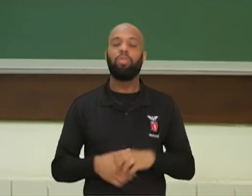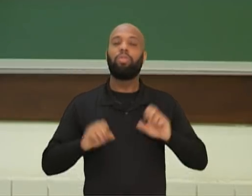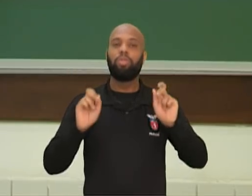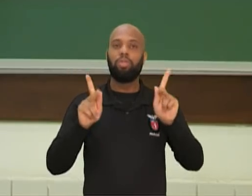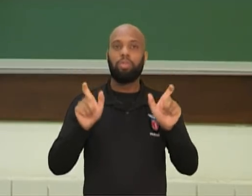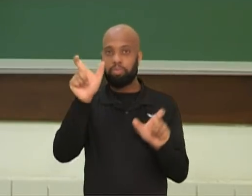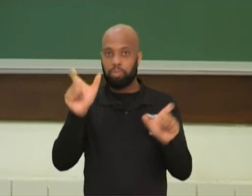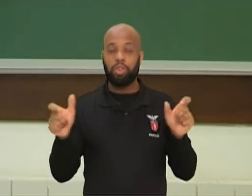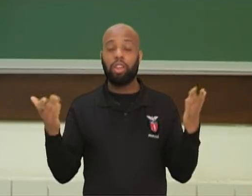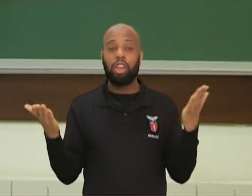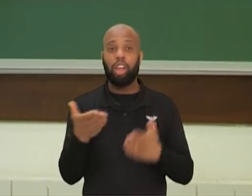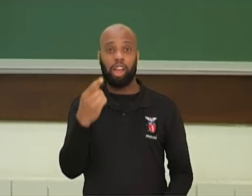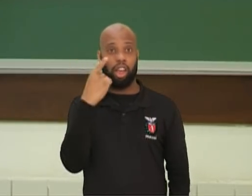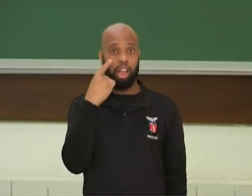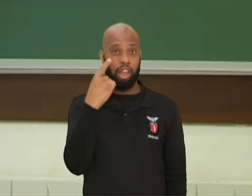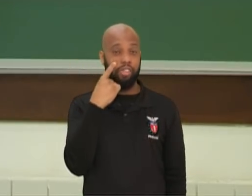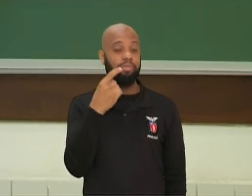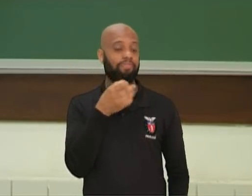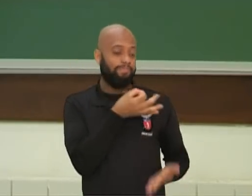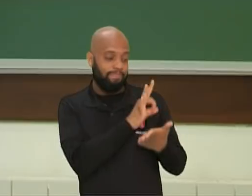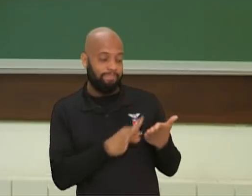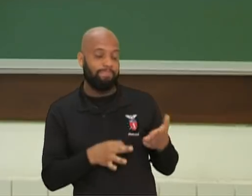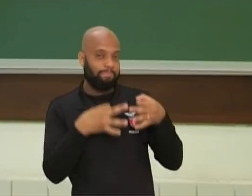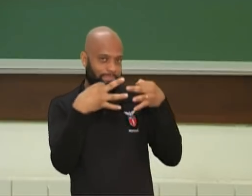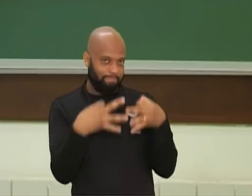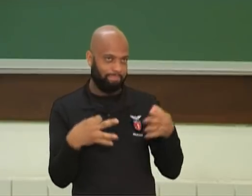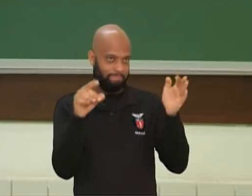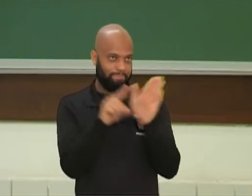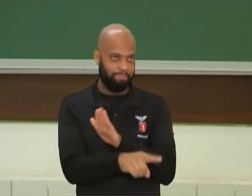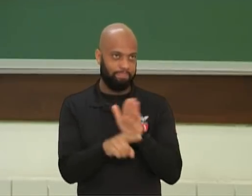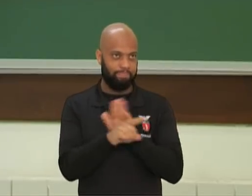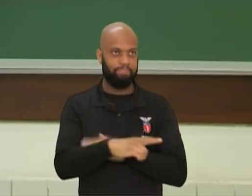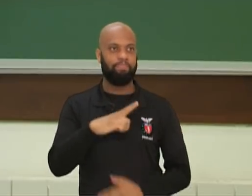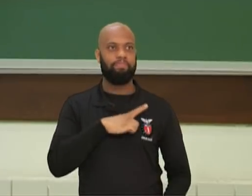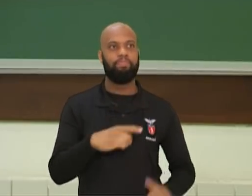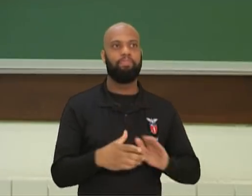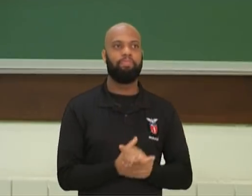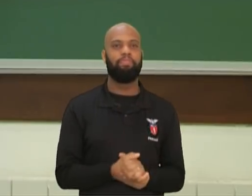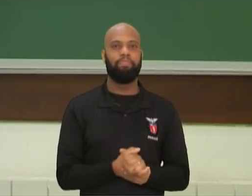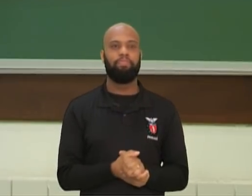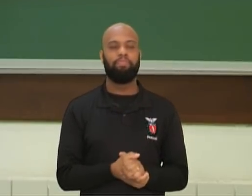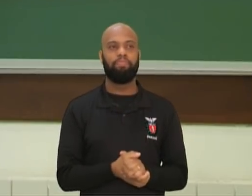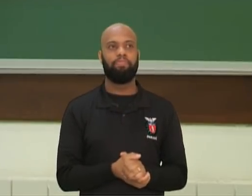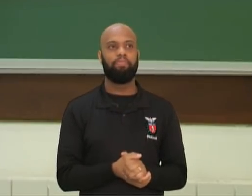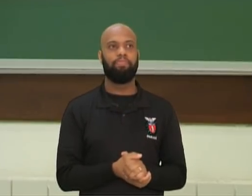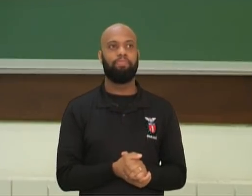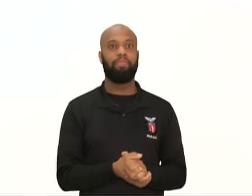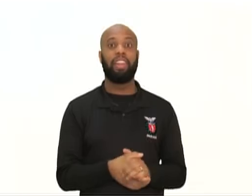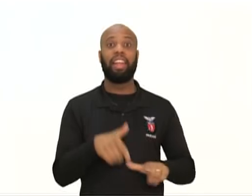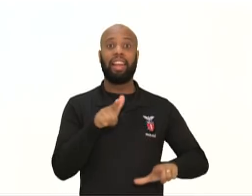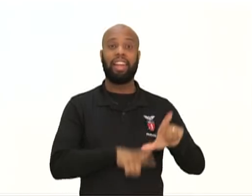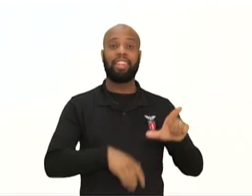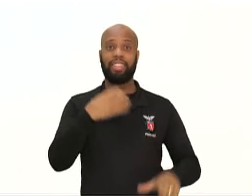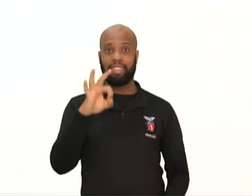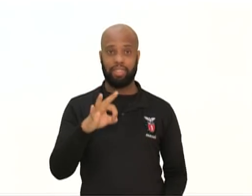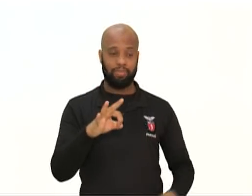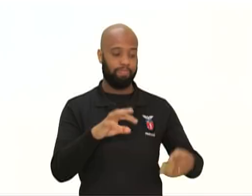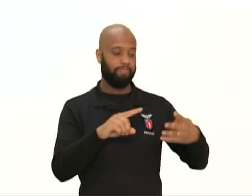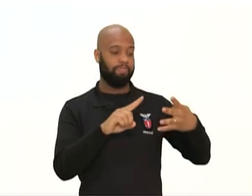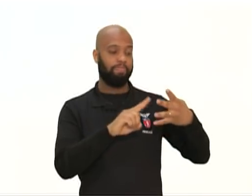Ok? Vamos fazer a correção dessa questão. Correção. Letra